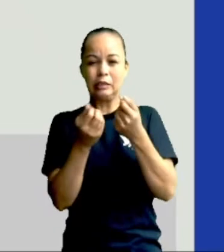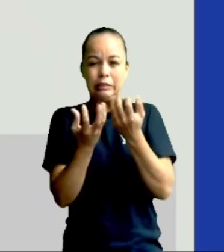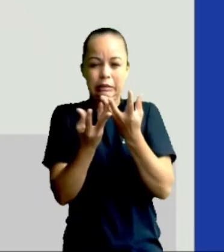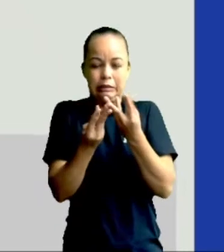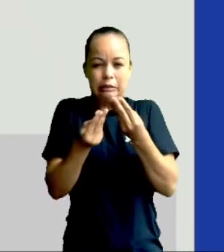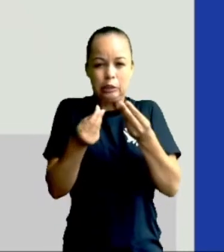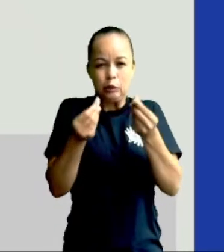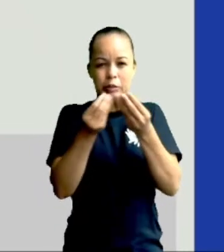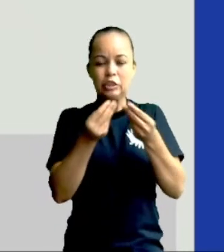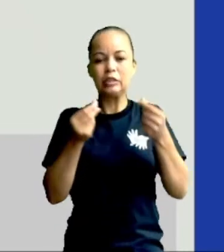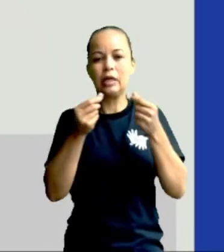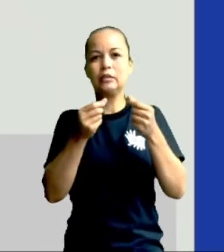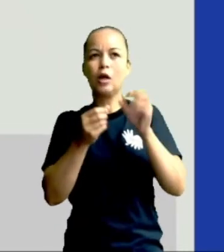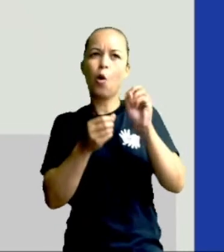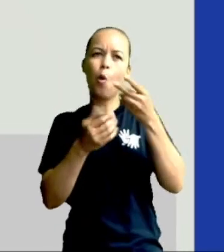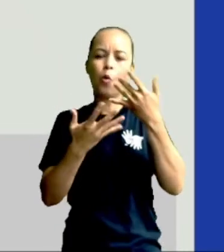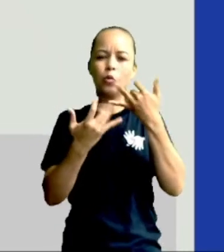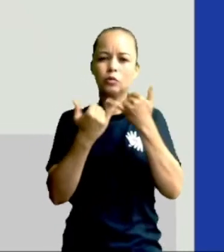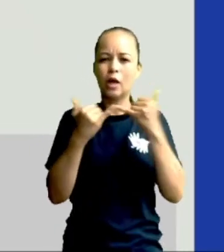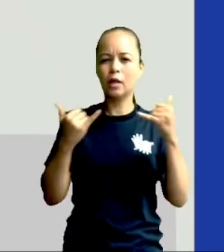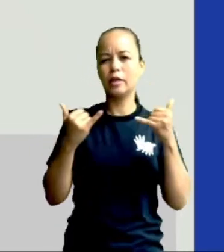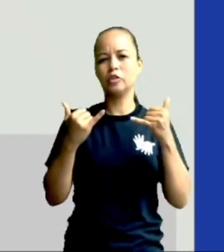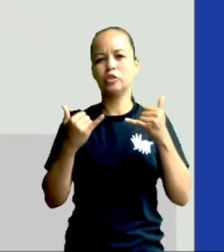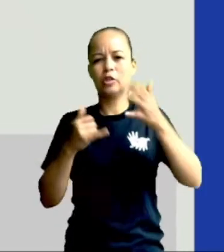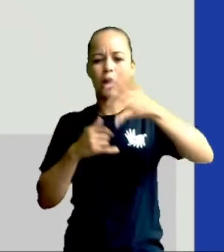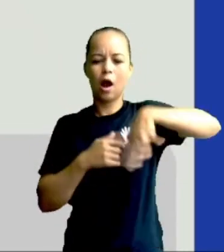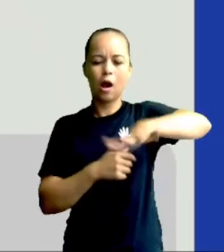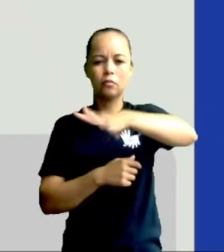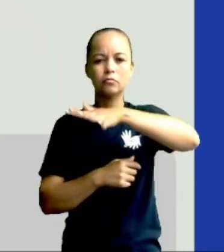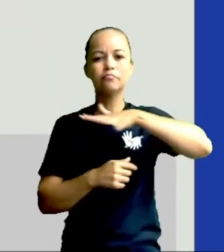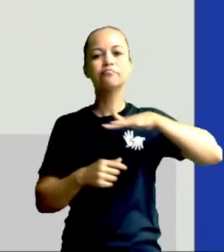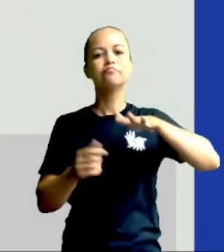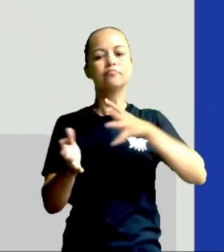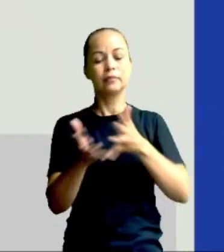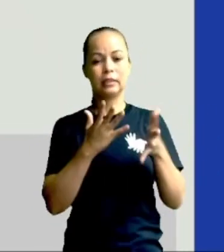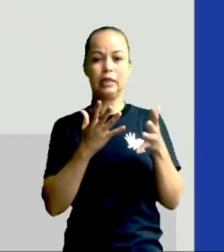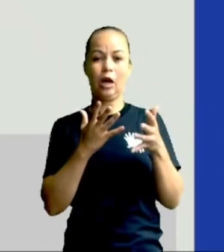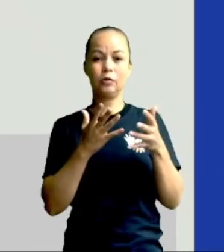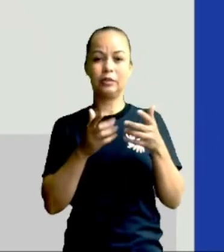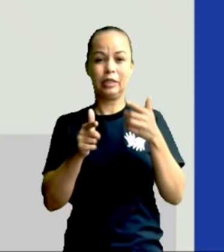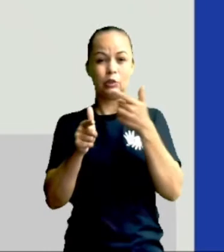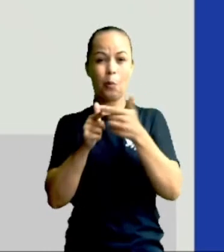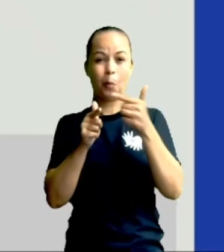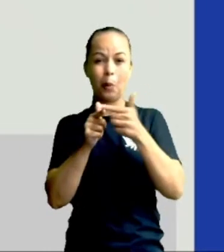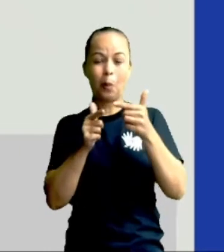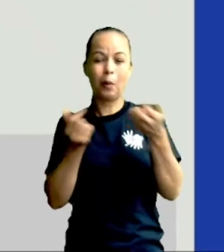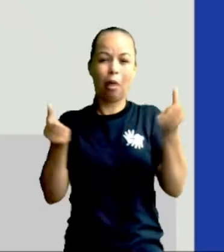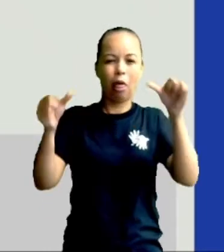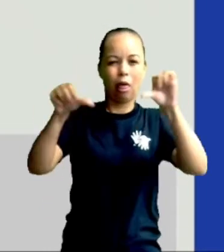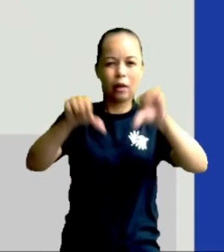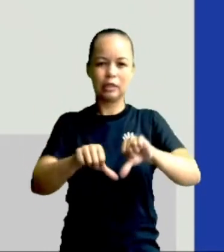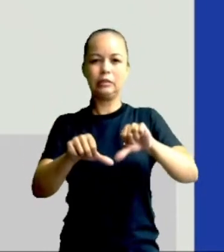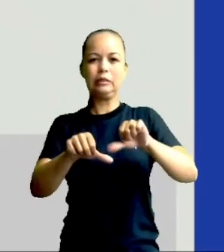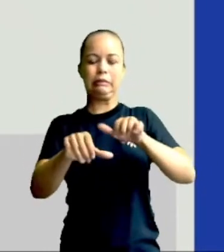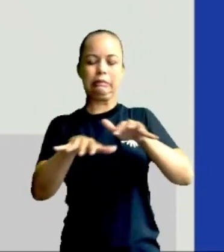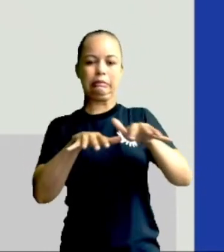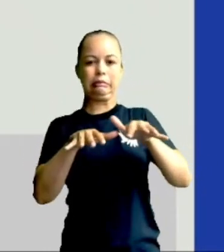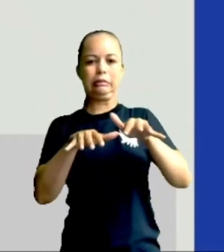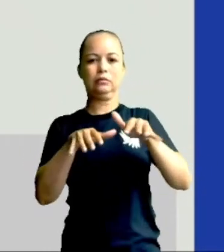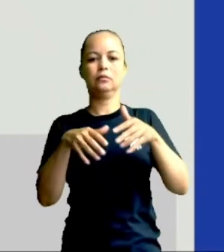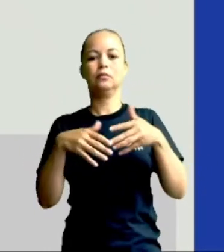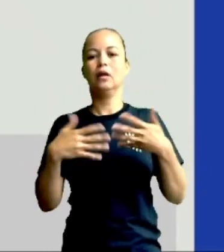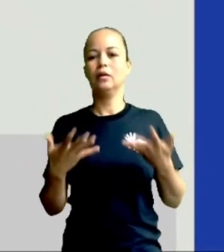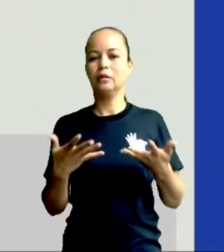substâncias ou de energia no meio ambiente, causando efeito negativo em seu equilíbrio. Ou